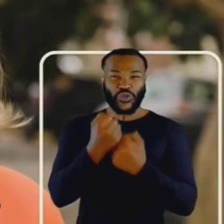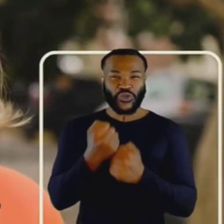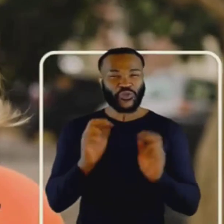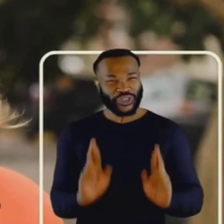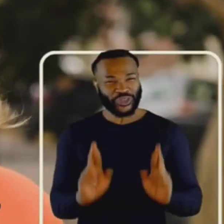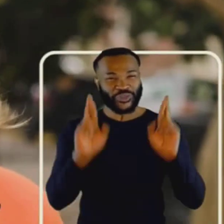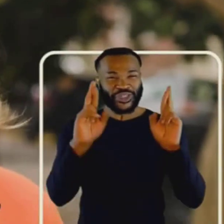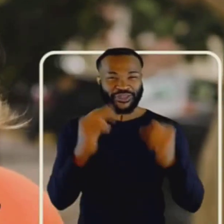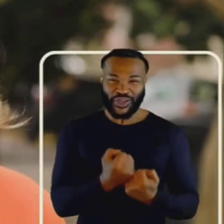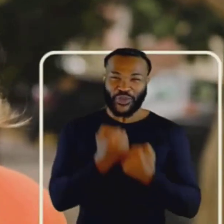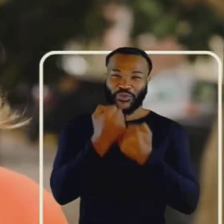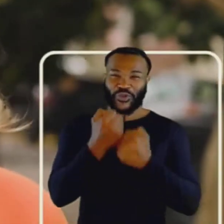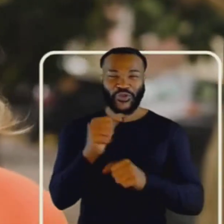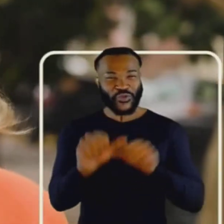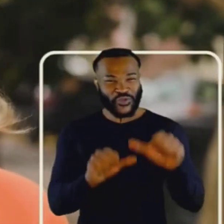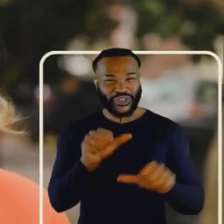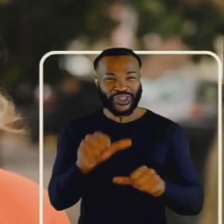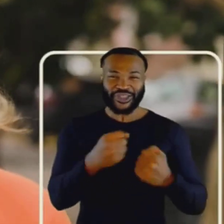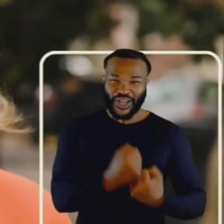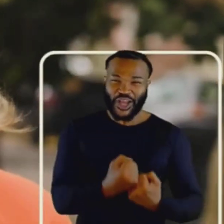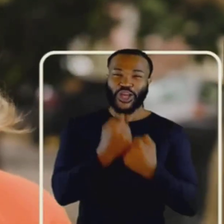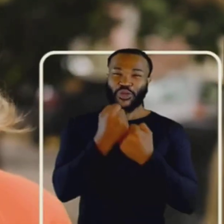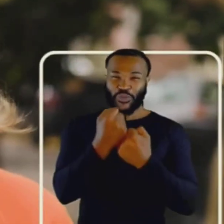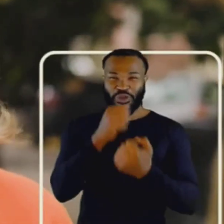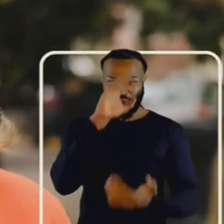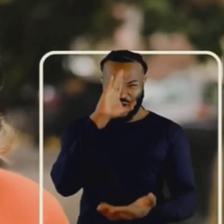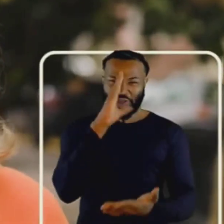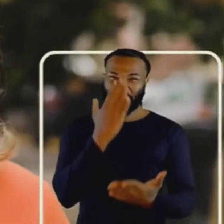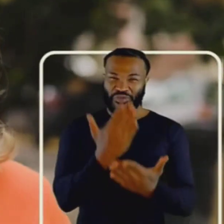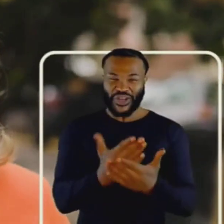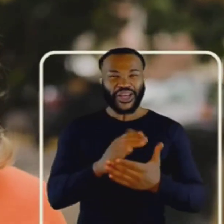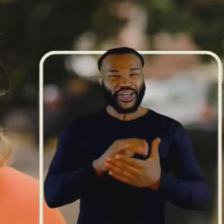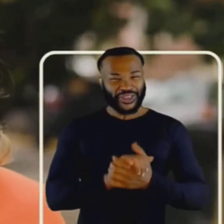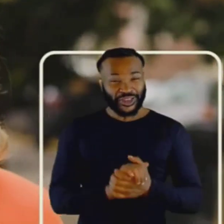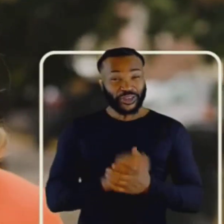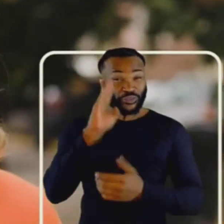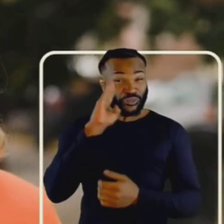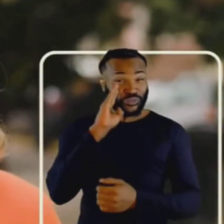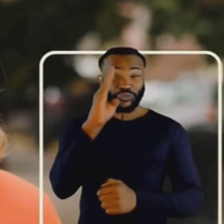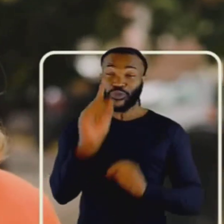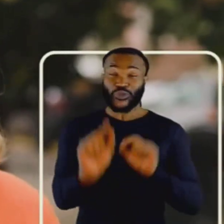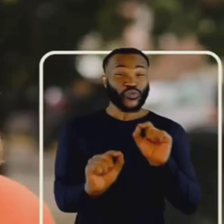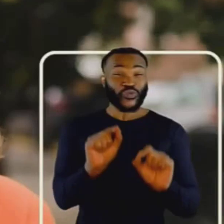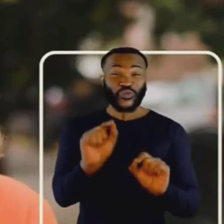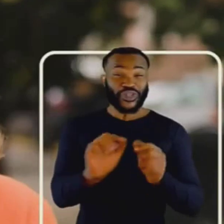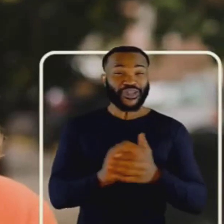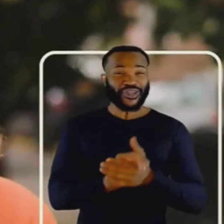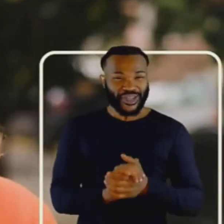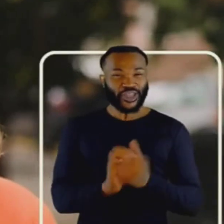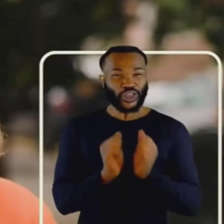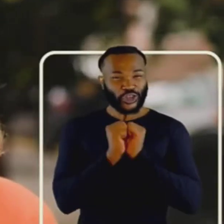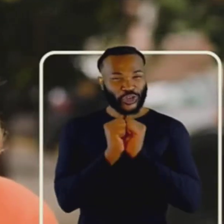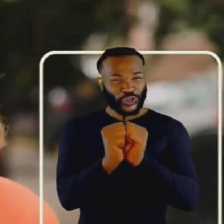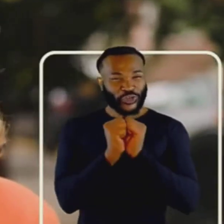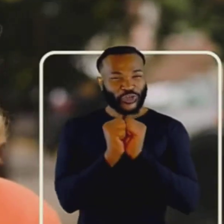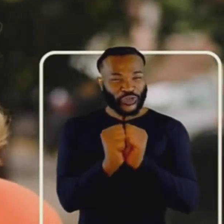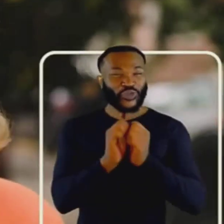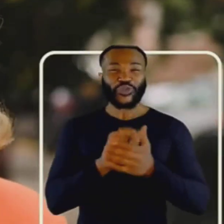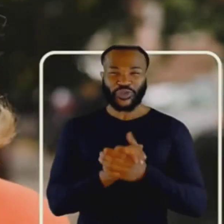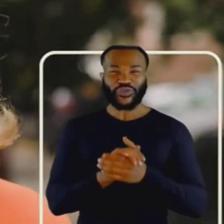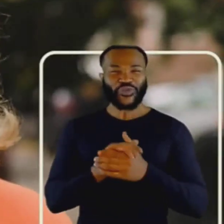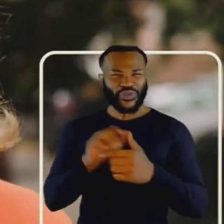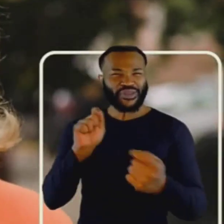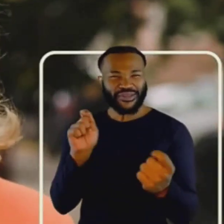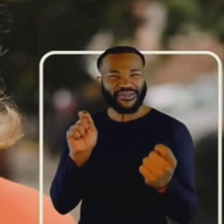da esperança, uma bandeira da mudança, uma bandeira da confiança e, principalmente, de que